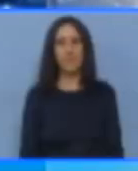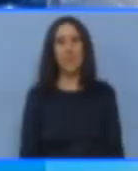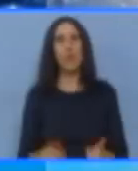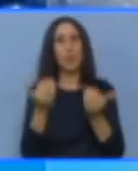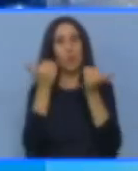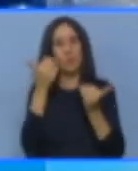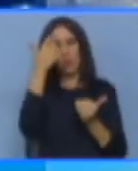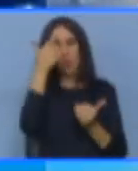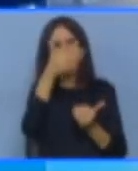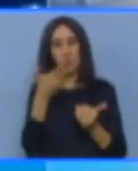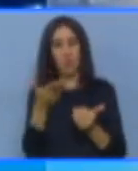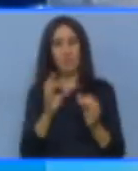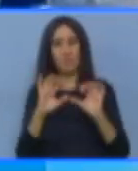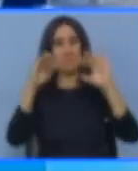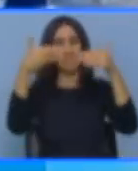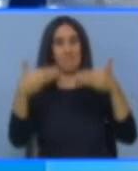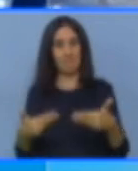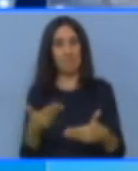Notícias que pode acompanhar no portal